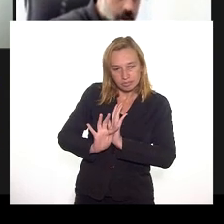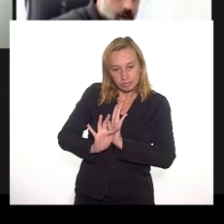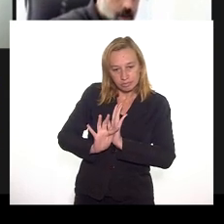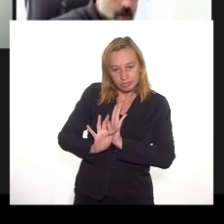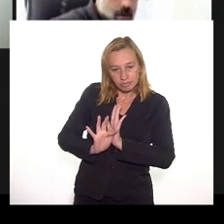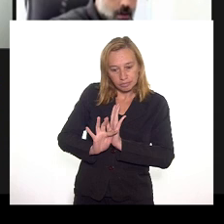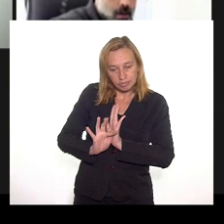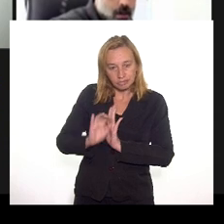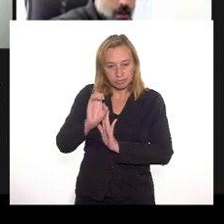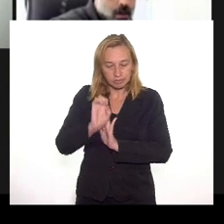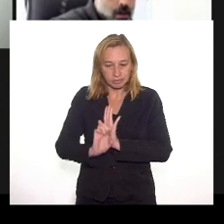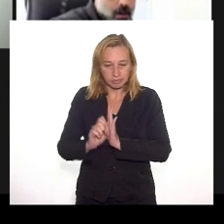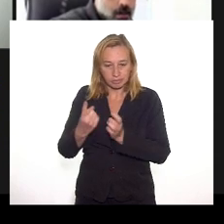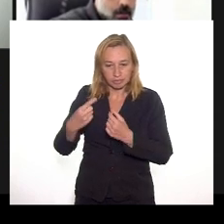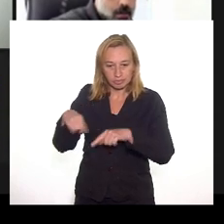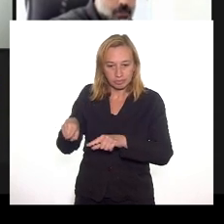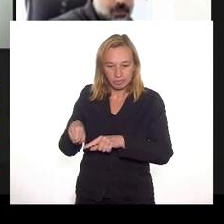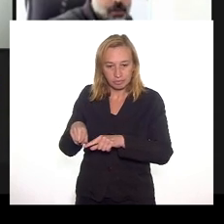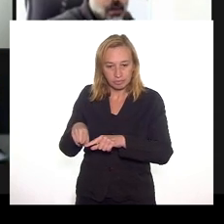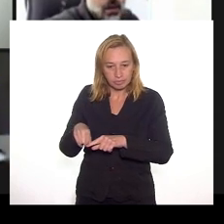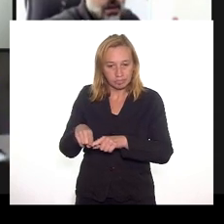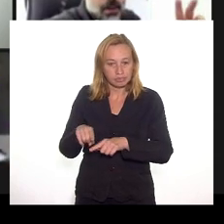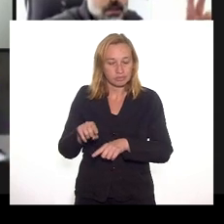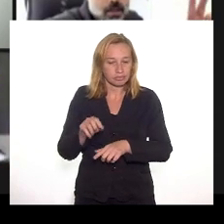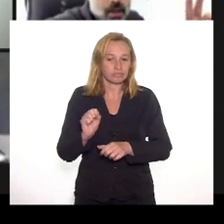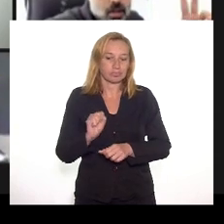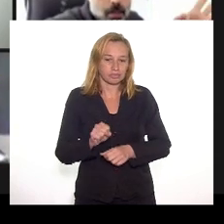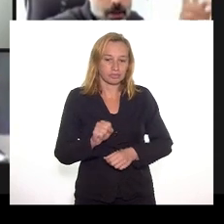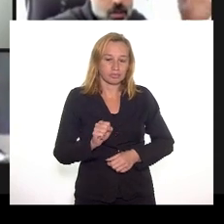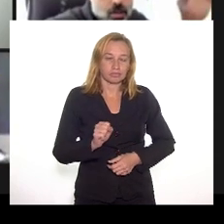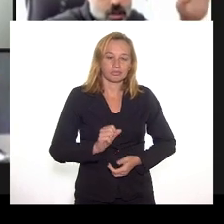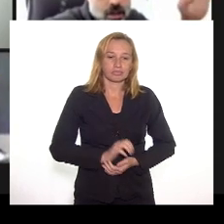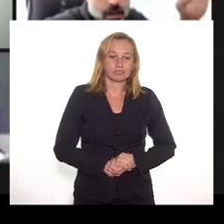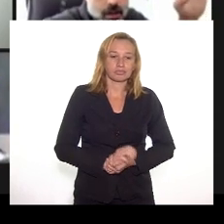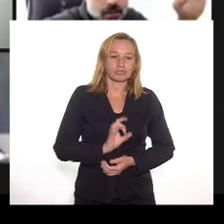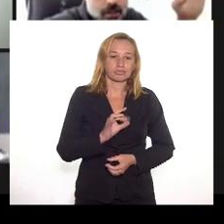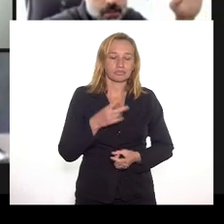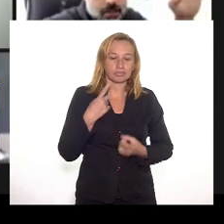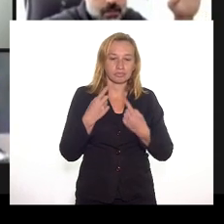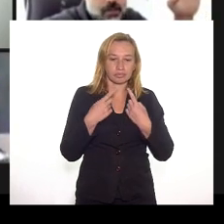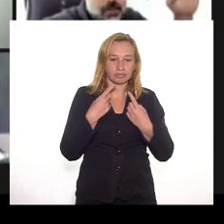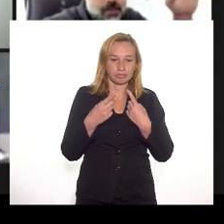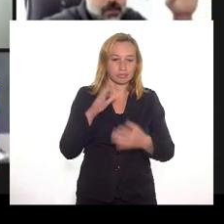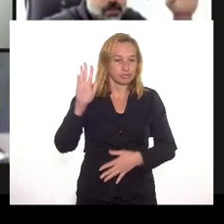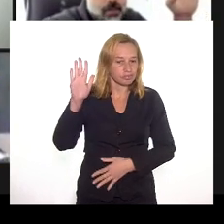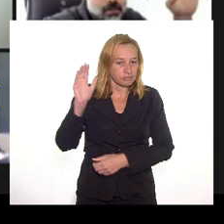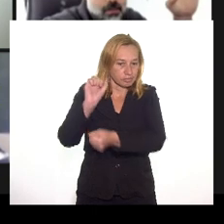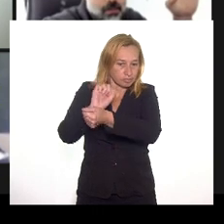das emendas condicionais e vetos, sem problema. Nosso encaminhamento. Então, para discutir, tá?